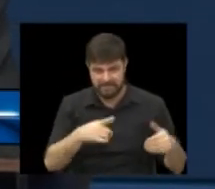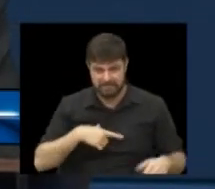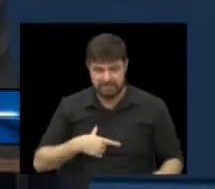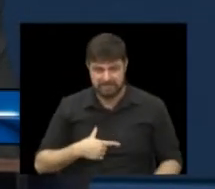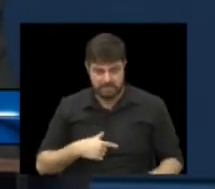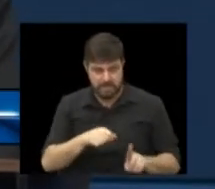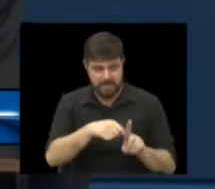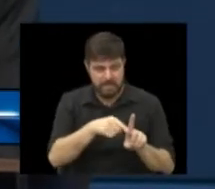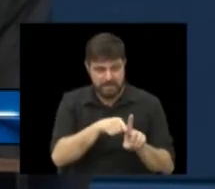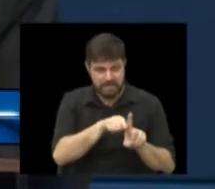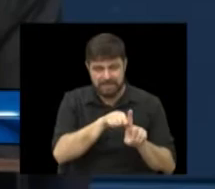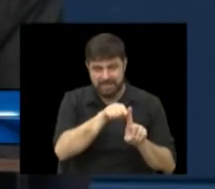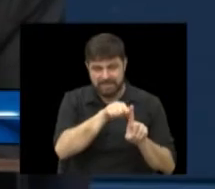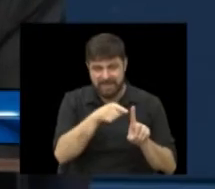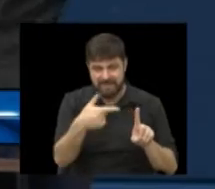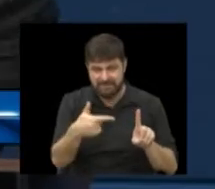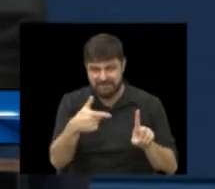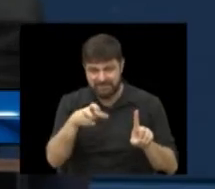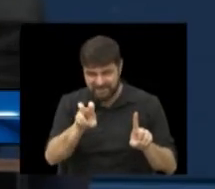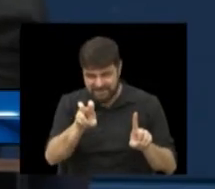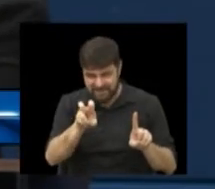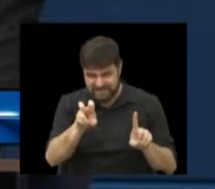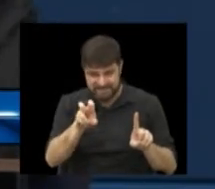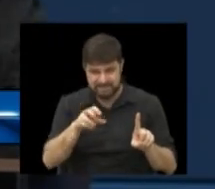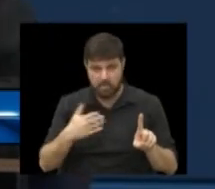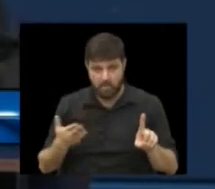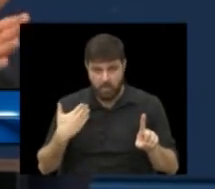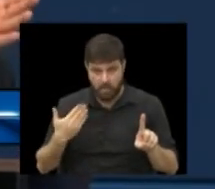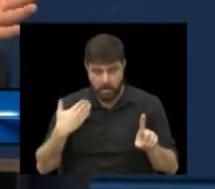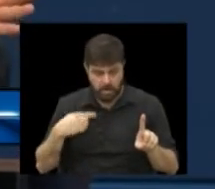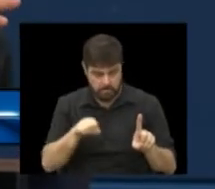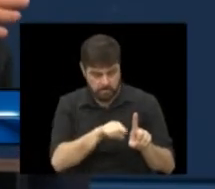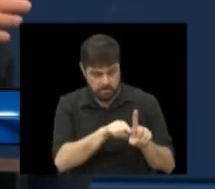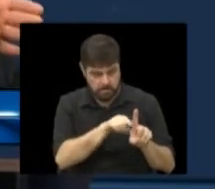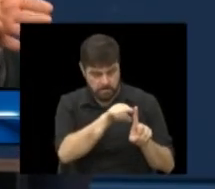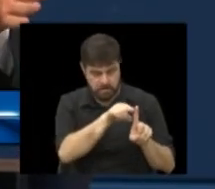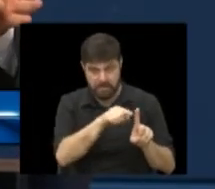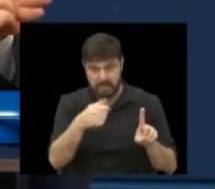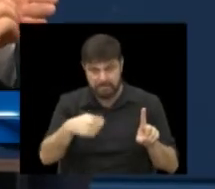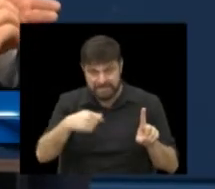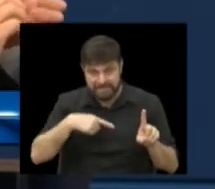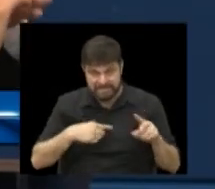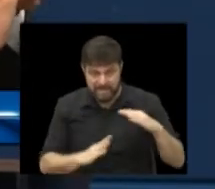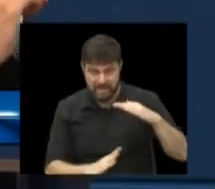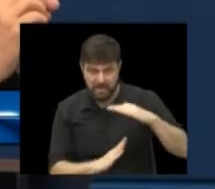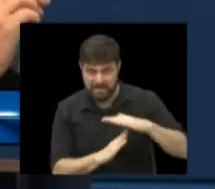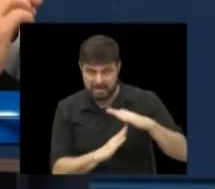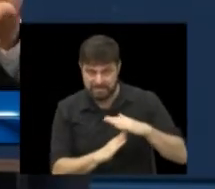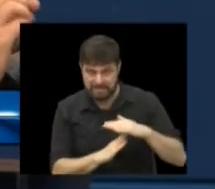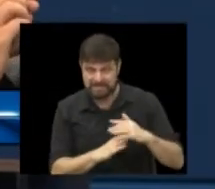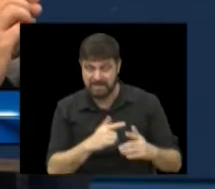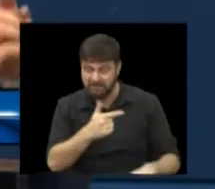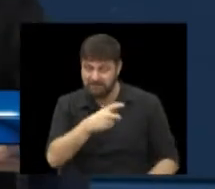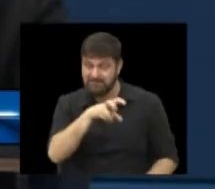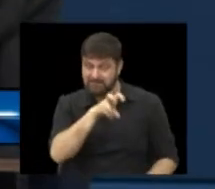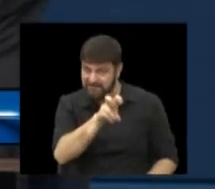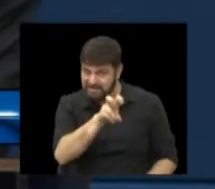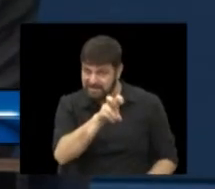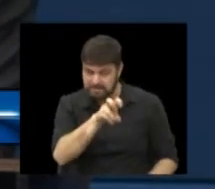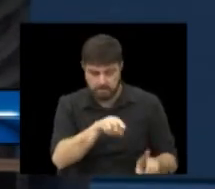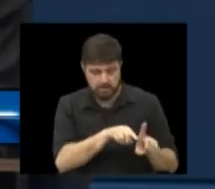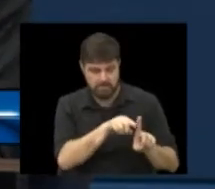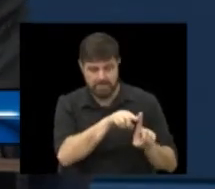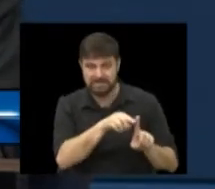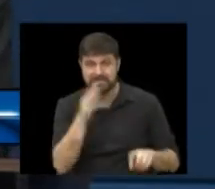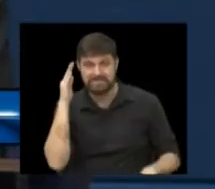25 graus. Está lá no kit, quando você vai ver o kit do teste, temperatura necessária de 5 a 25 graus. Sabe qual